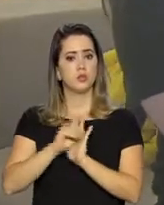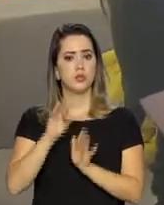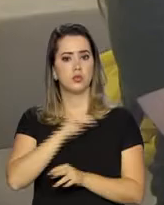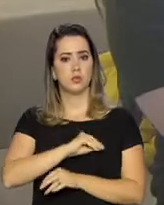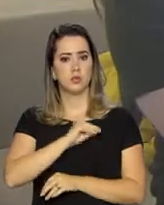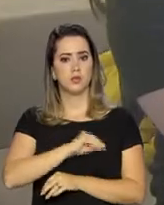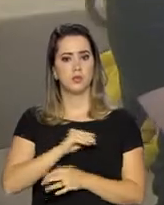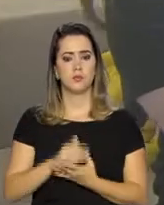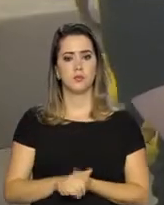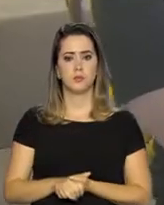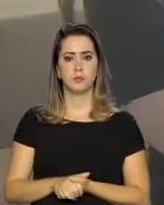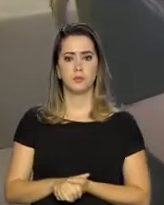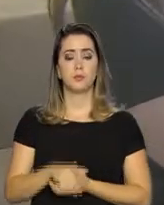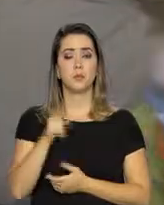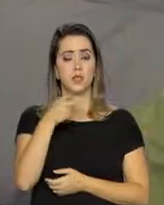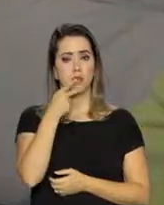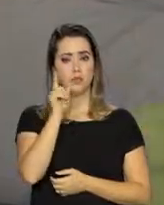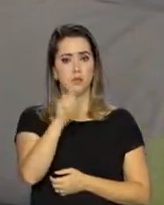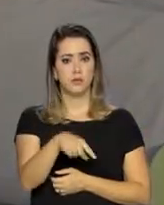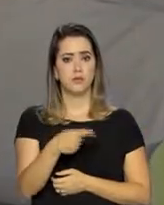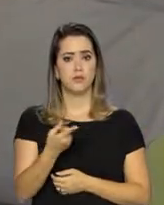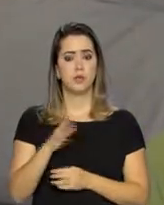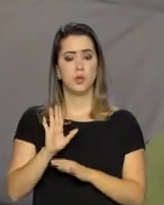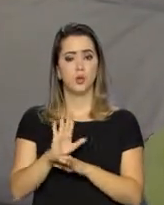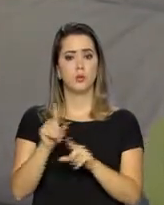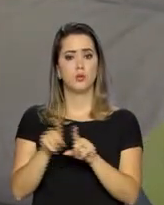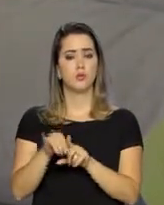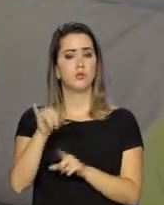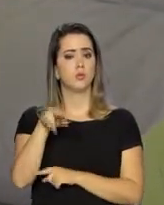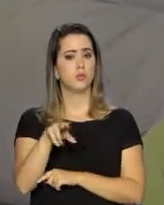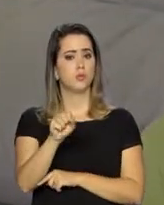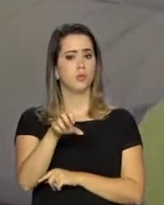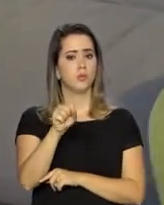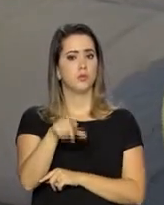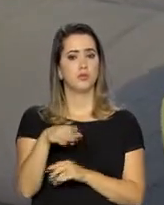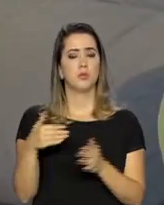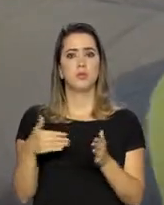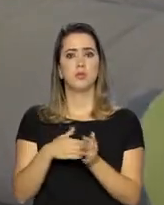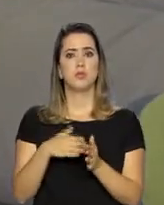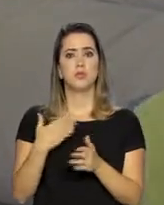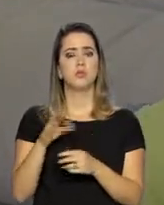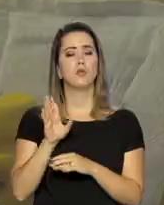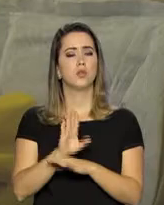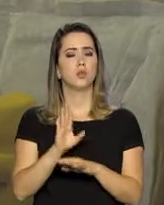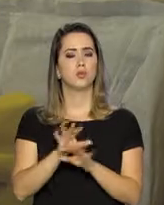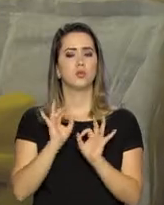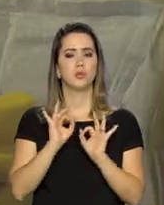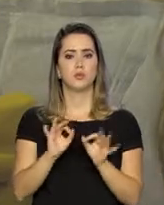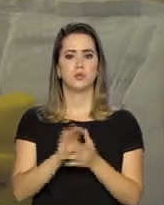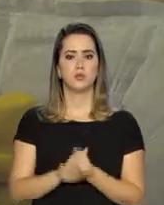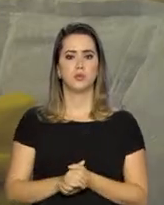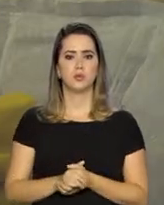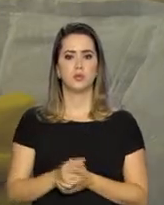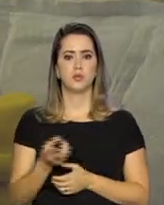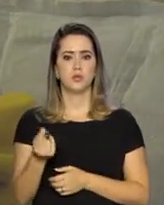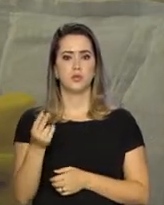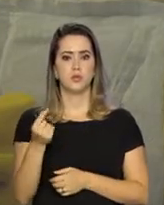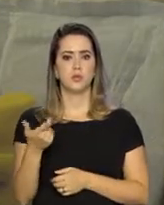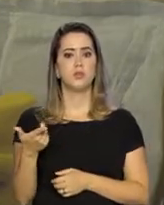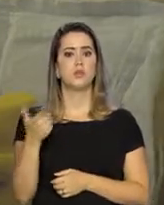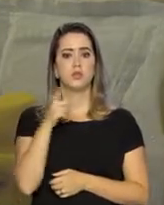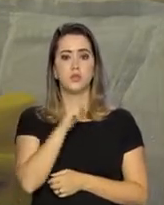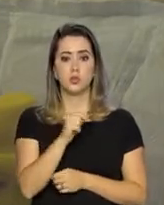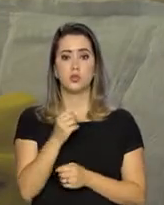salário maternidade segundo ela a cobertura do inss foi providencial com esse valor o que a gente conseguir